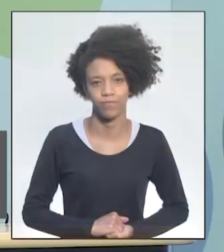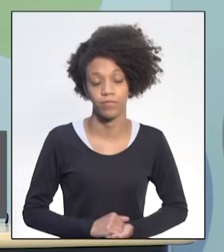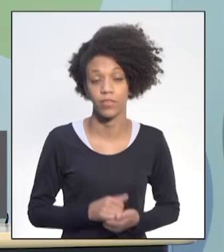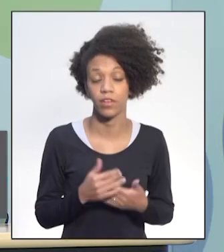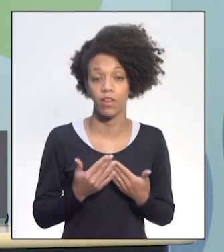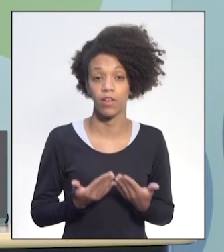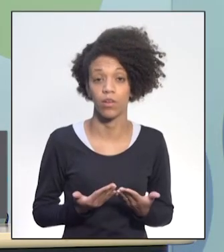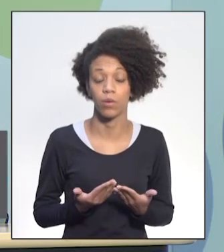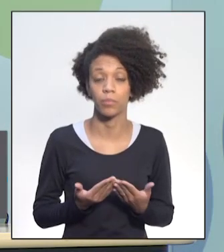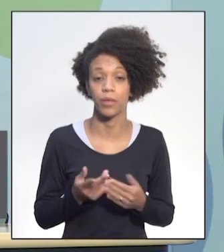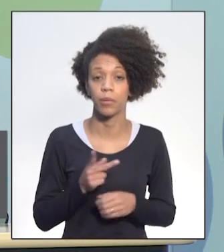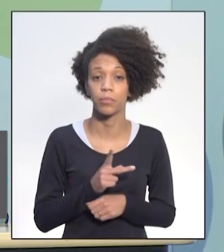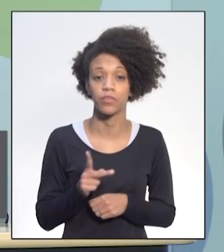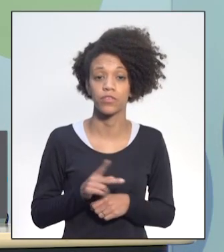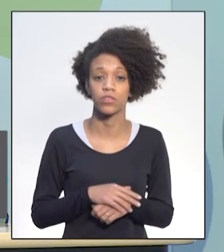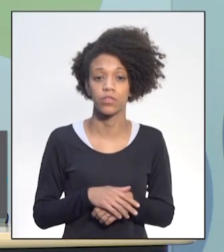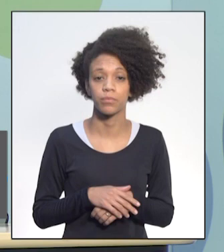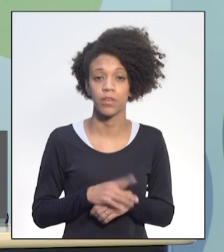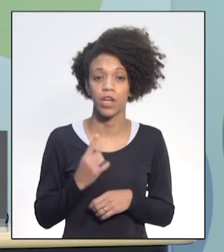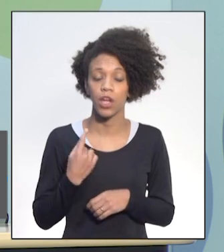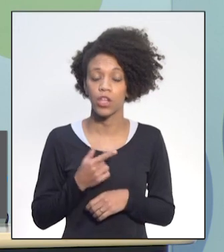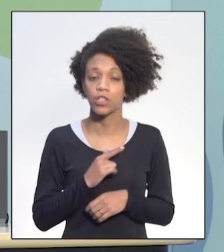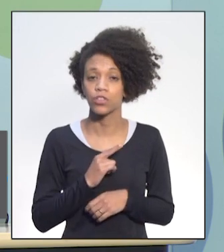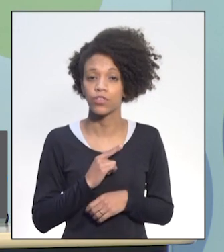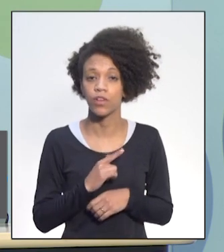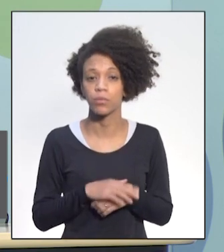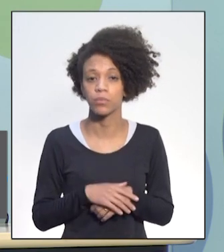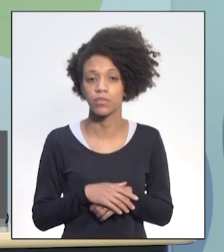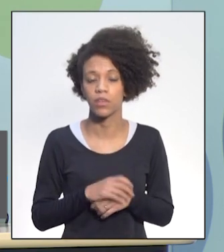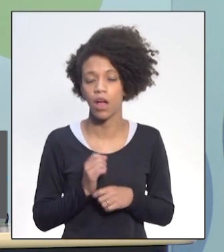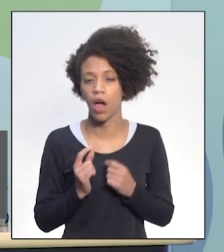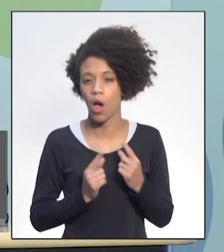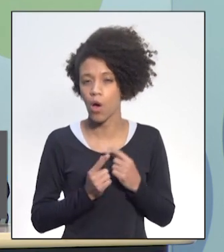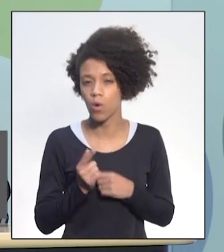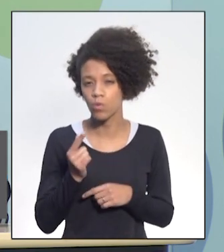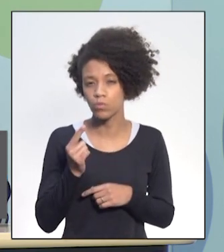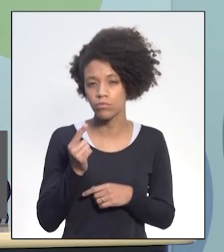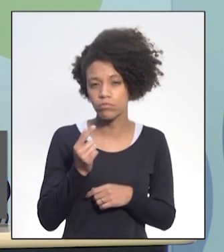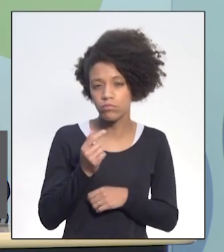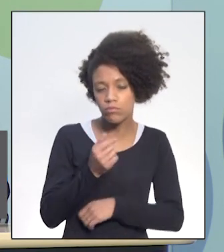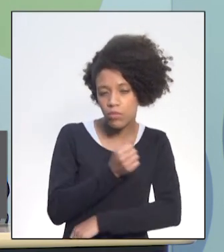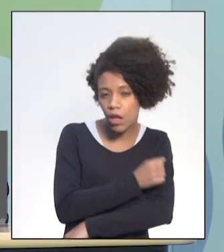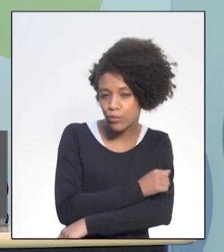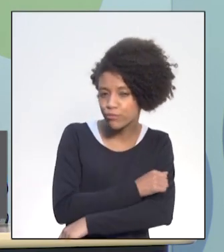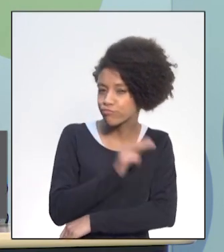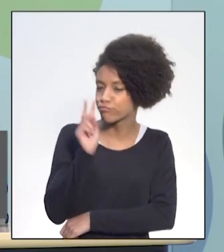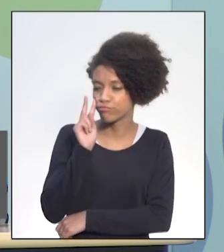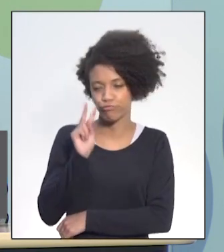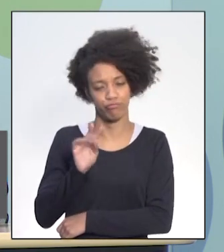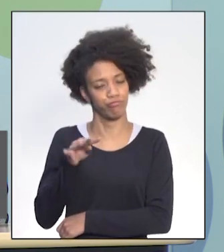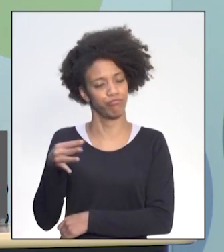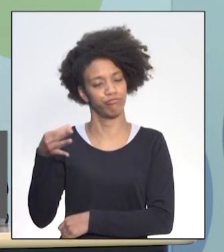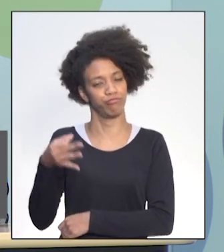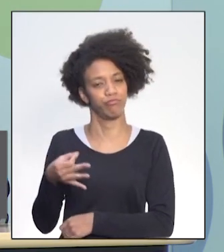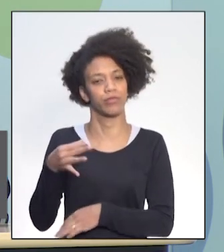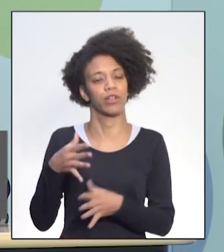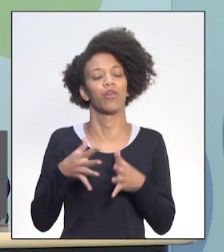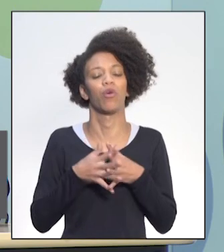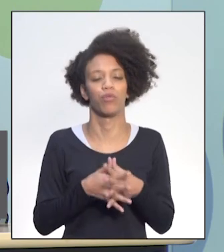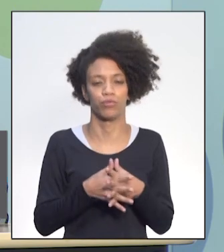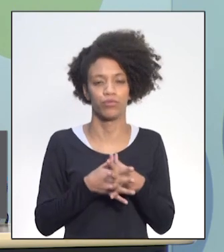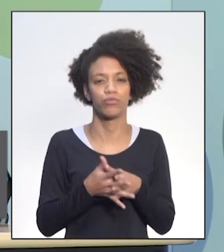Olha só, professora Simone, nós tivemos aqui alguns alunos que não leram de novo a tabela corretamente, né, e estão